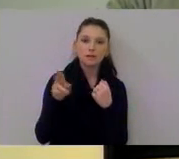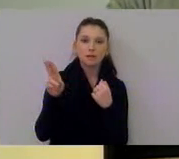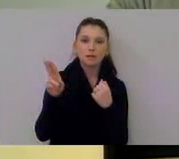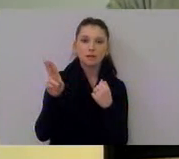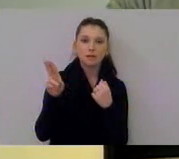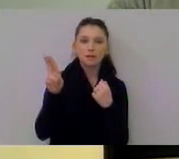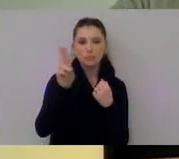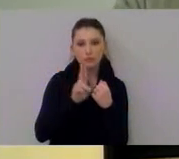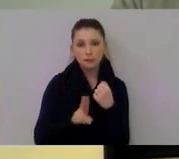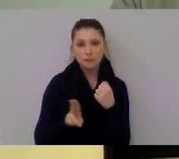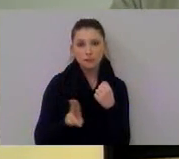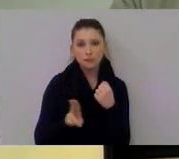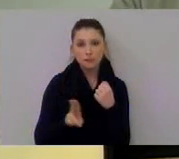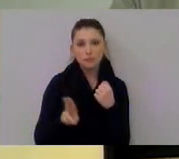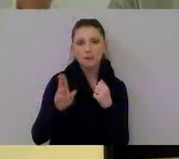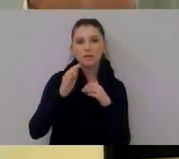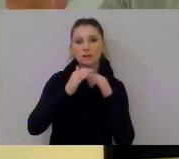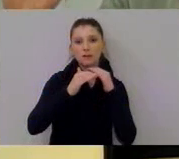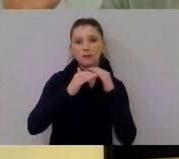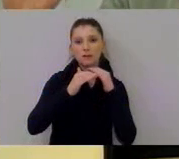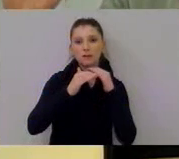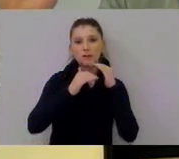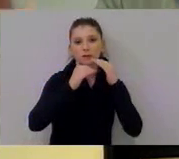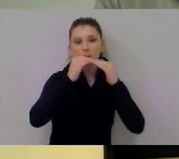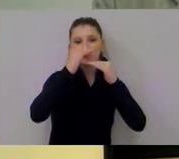estragadas pelo tempo e